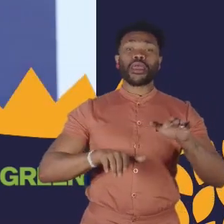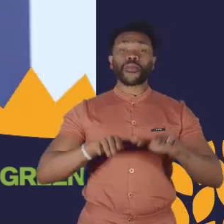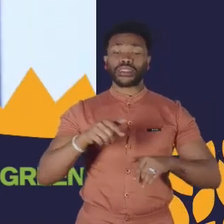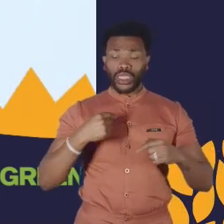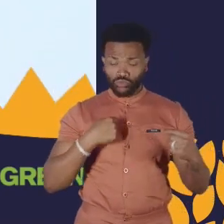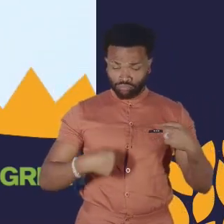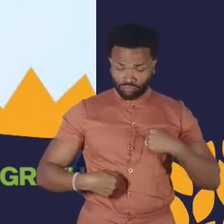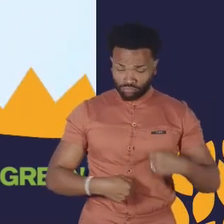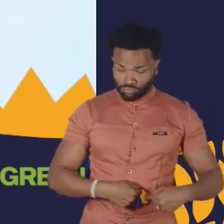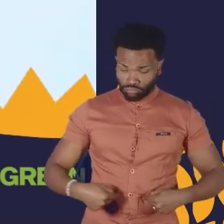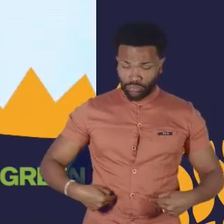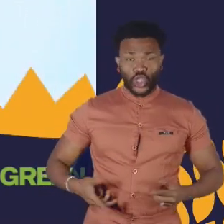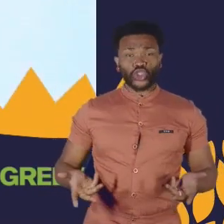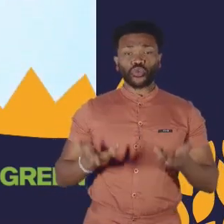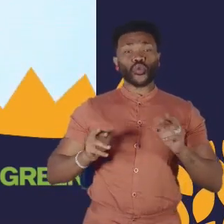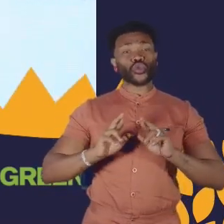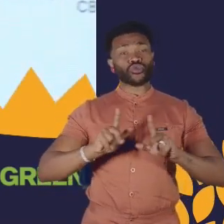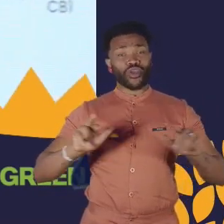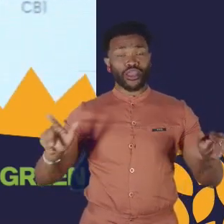órgão.